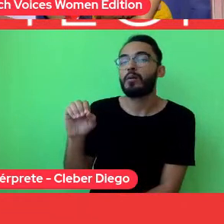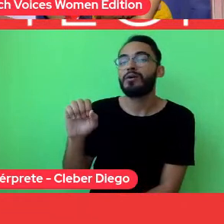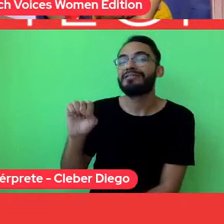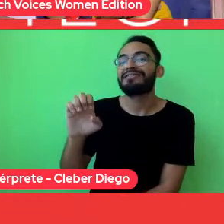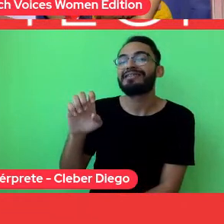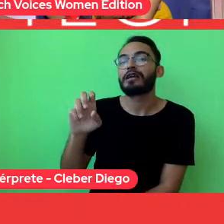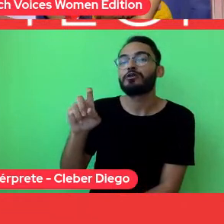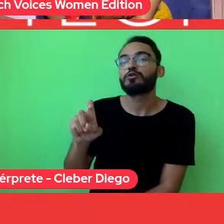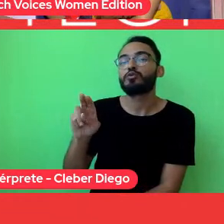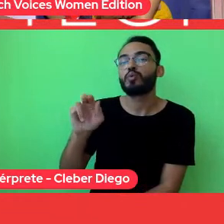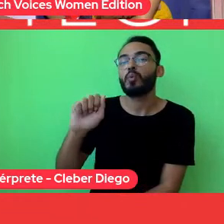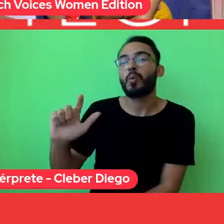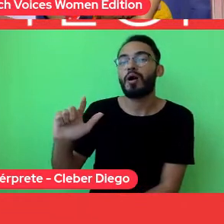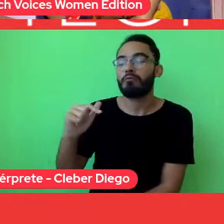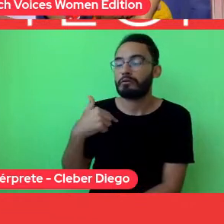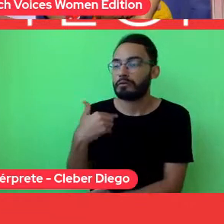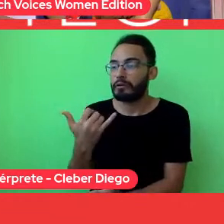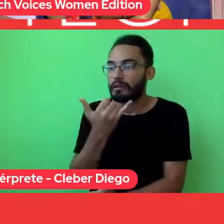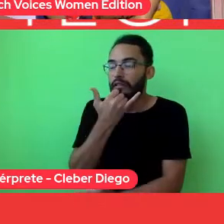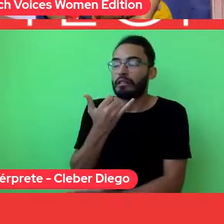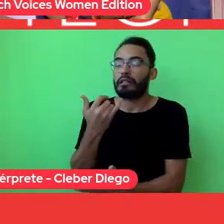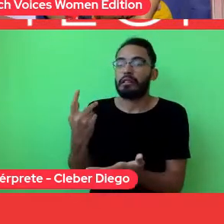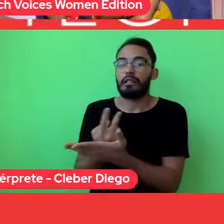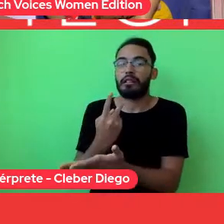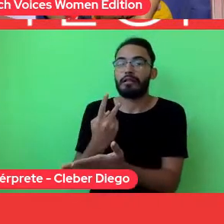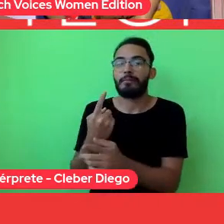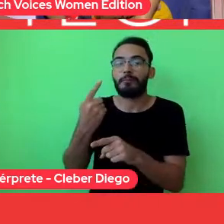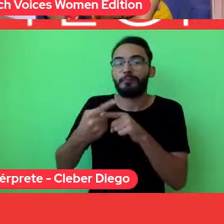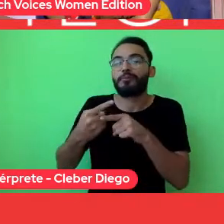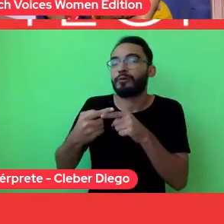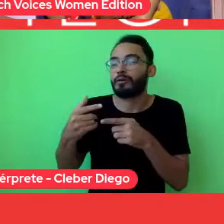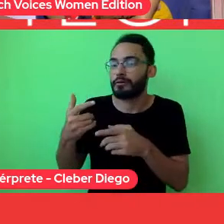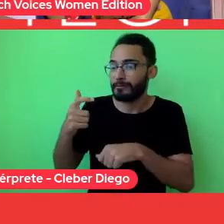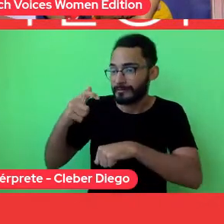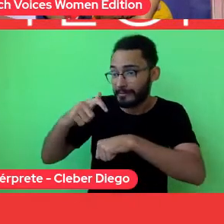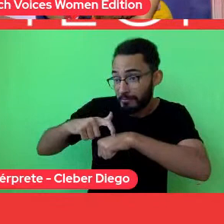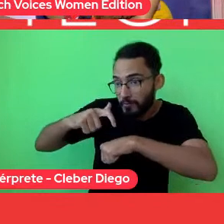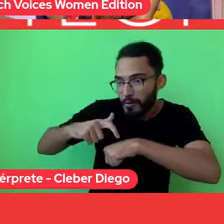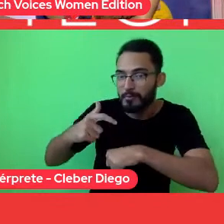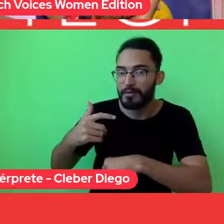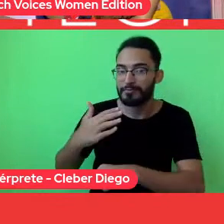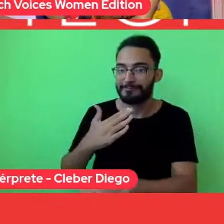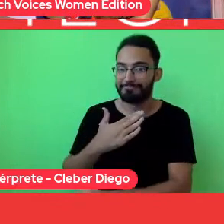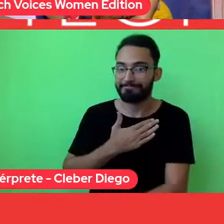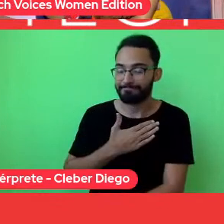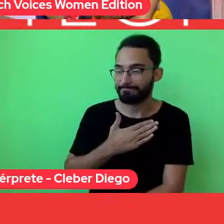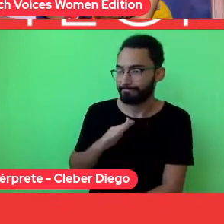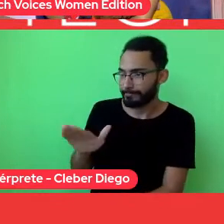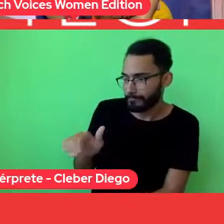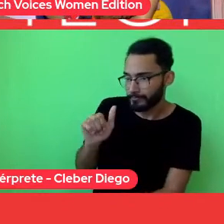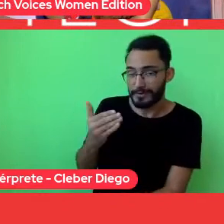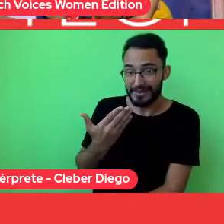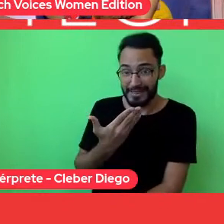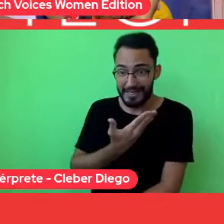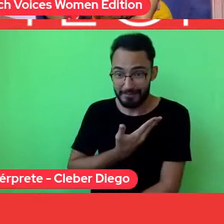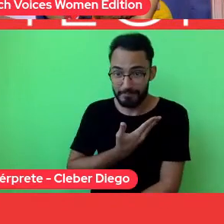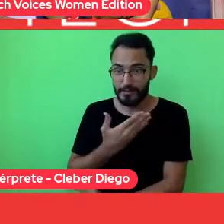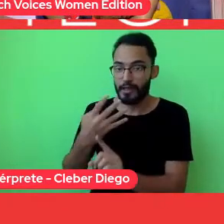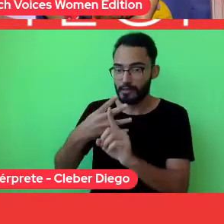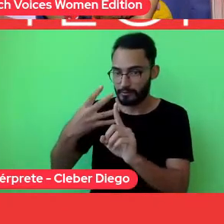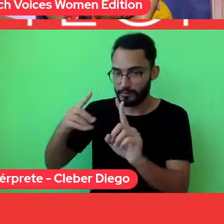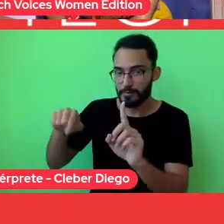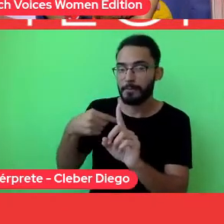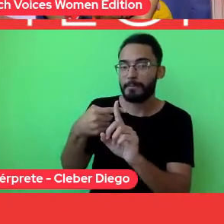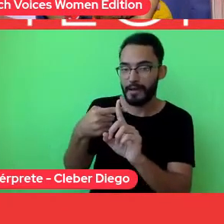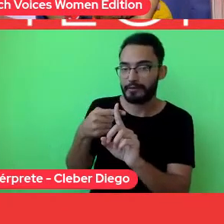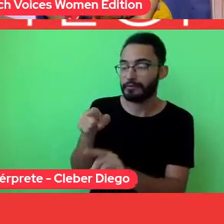importante ter cometido esse erro de forma pública, porque ao mesmo tempo que eu cometi esse erro, eu chamei um colega que era dessa comunidade